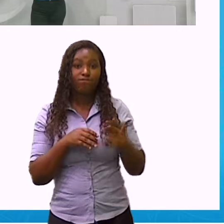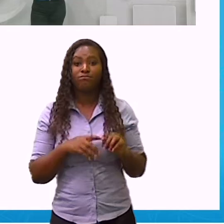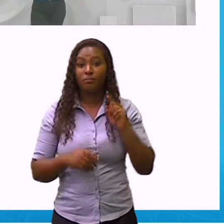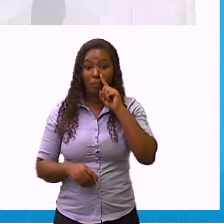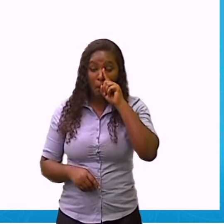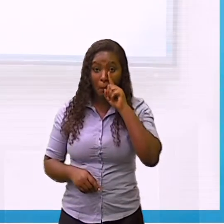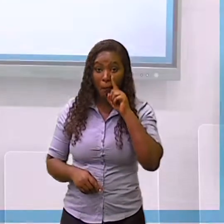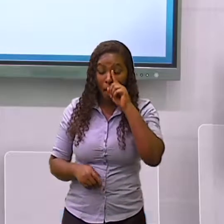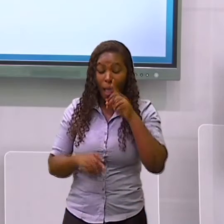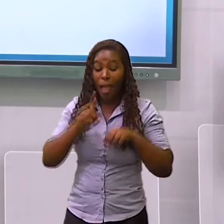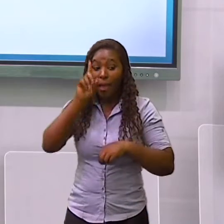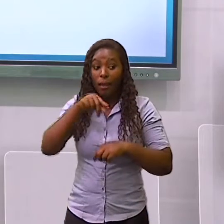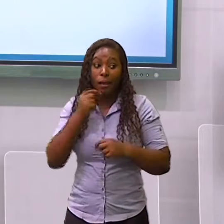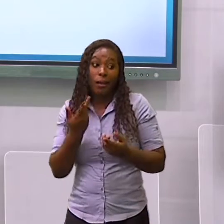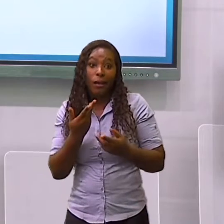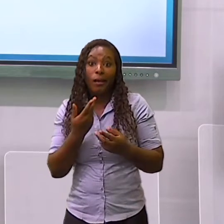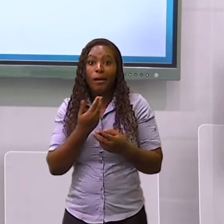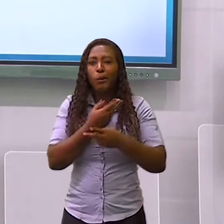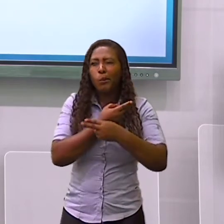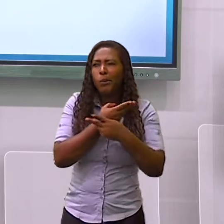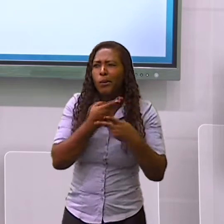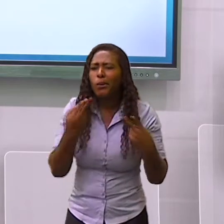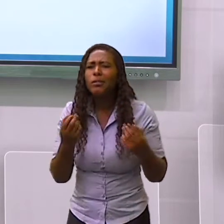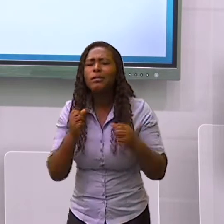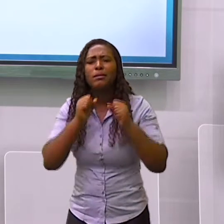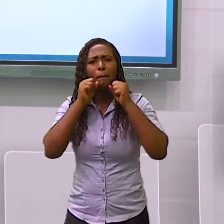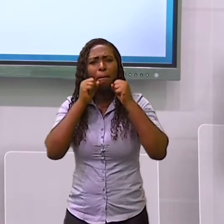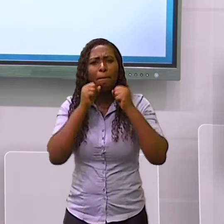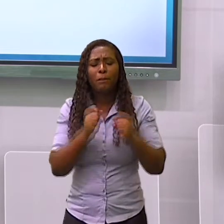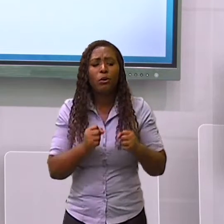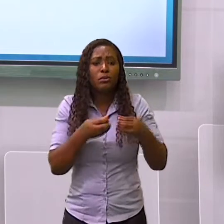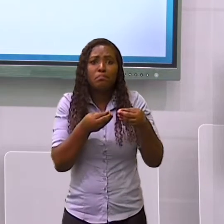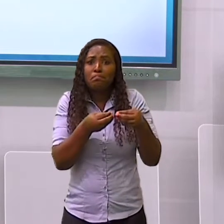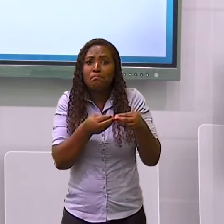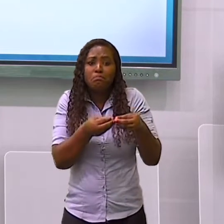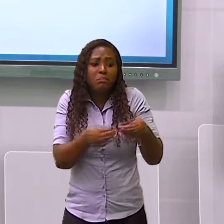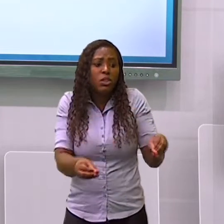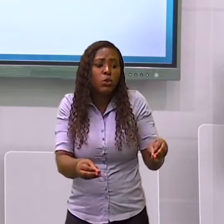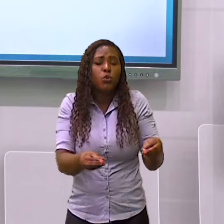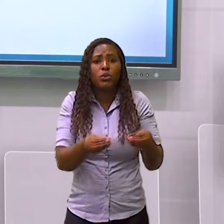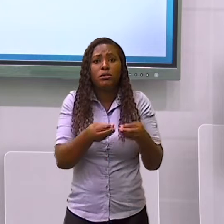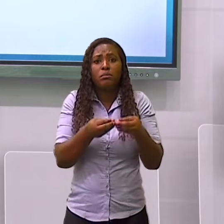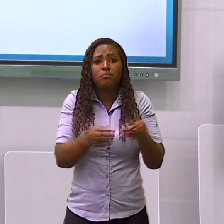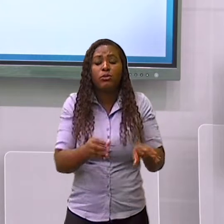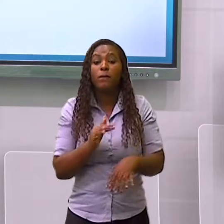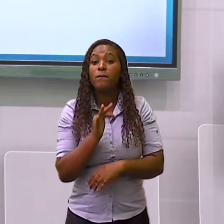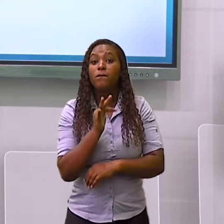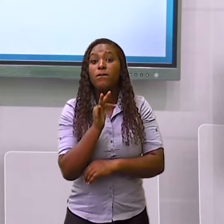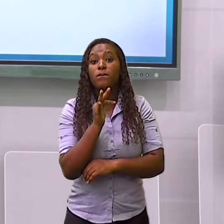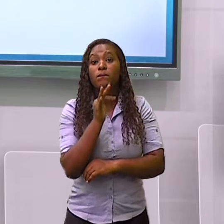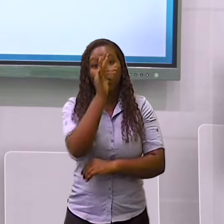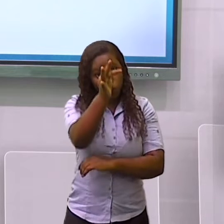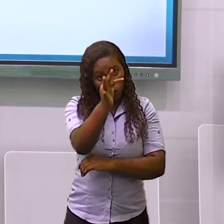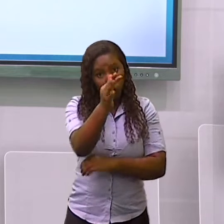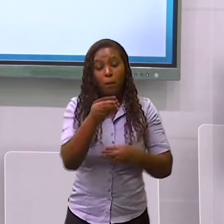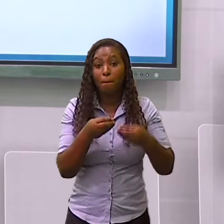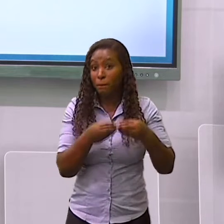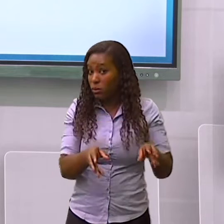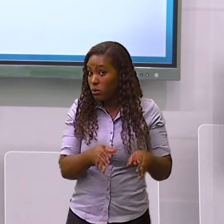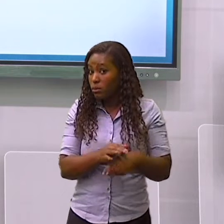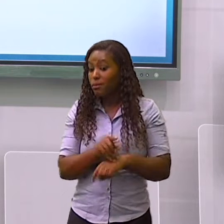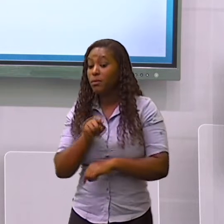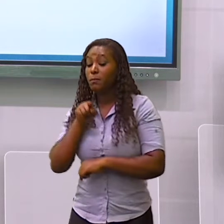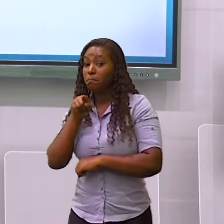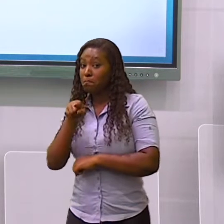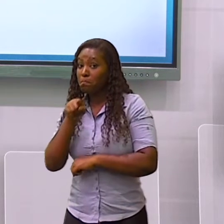é algo que tem o potencial de causar danos, é a fonte. O risco é